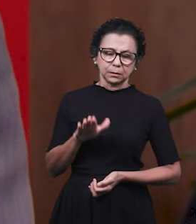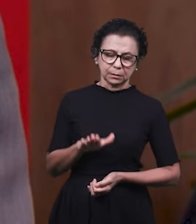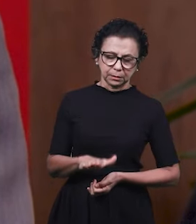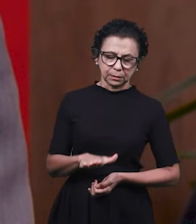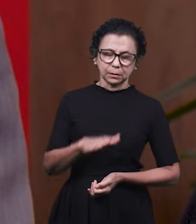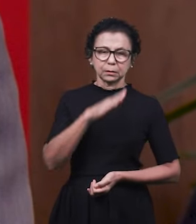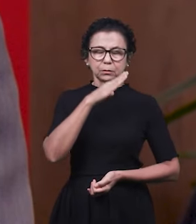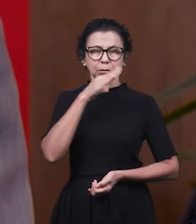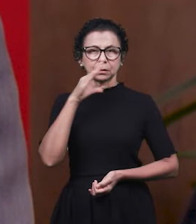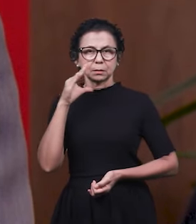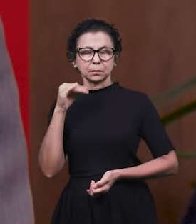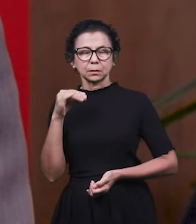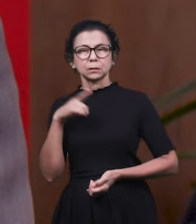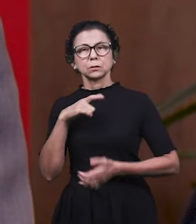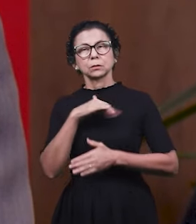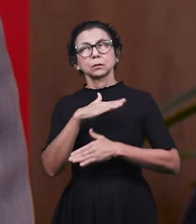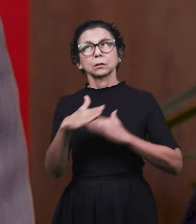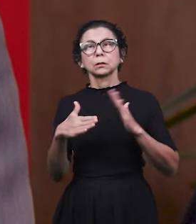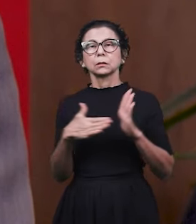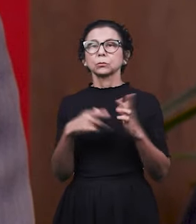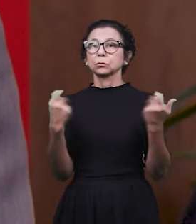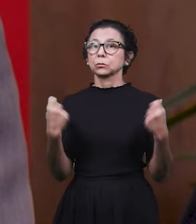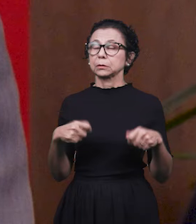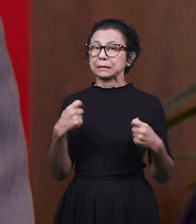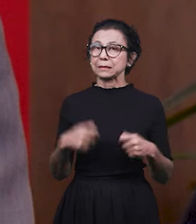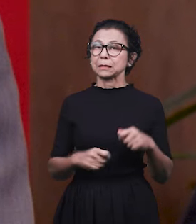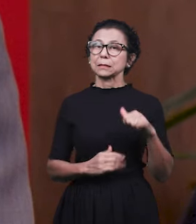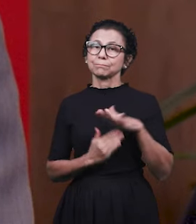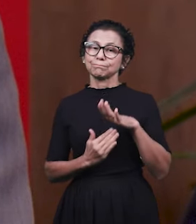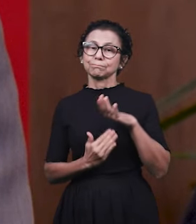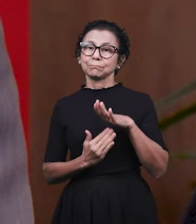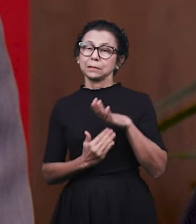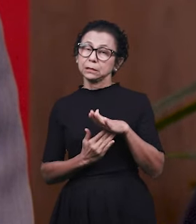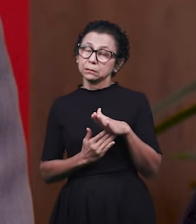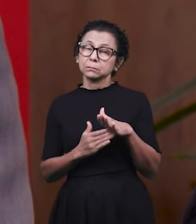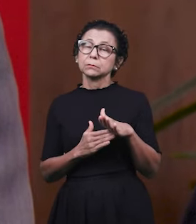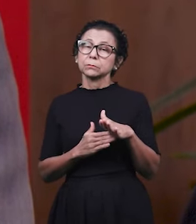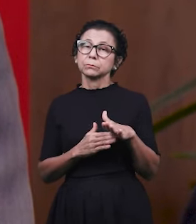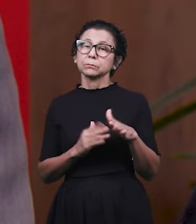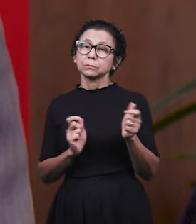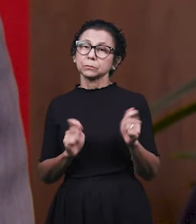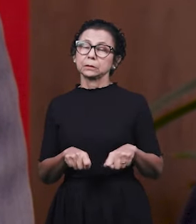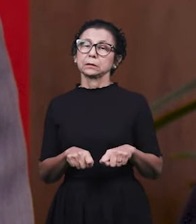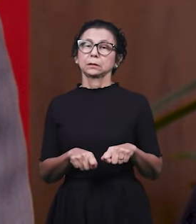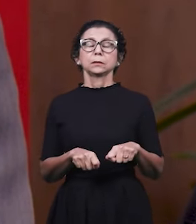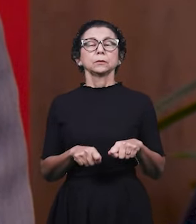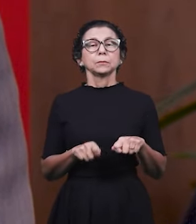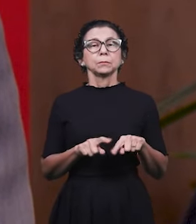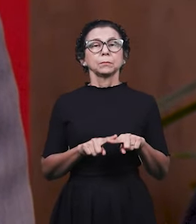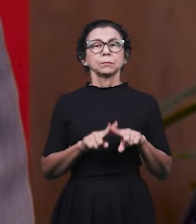ele necessita, mesmo às vezes com muitos limites que possam ocorrer, para que ele possa alcançar